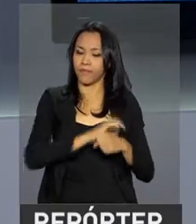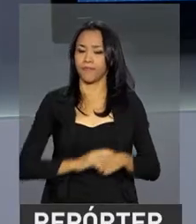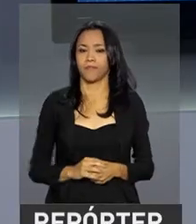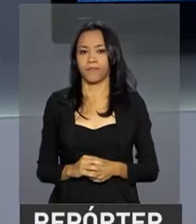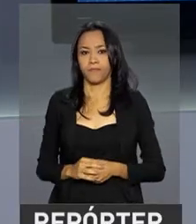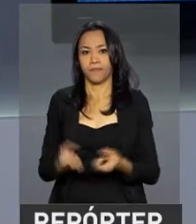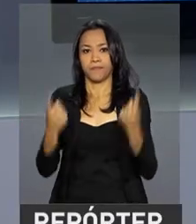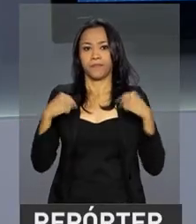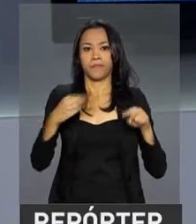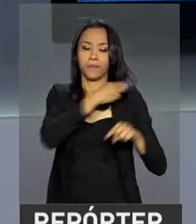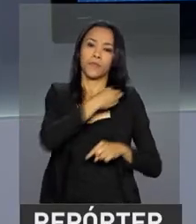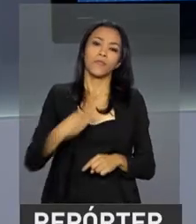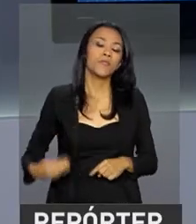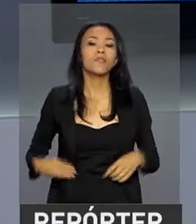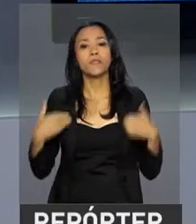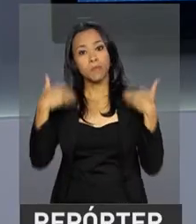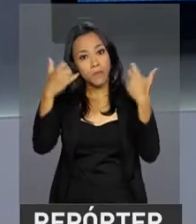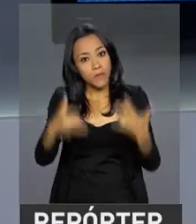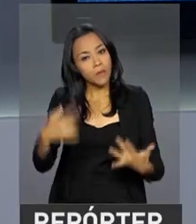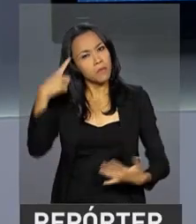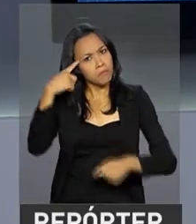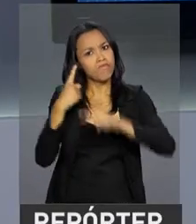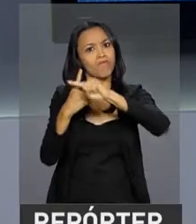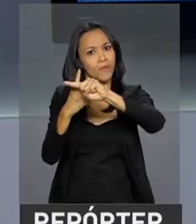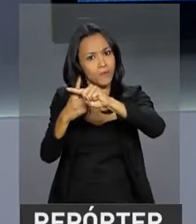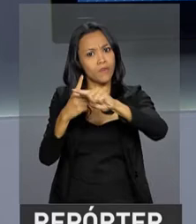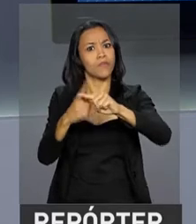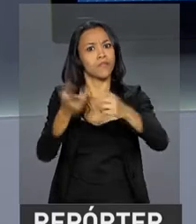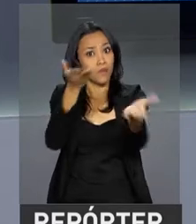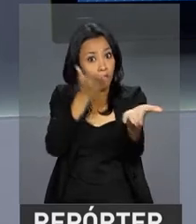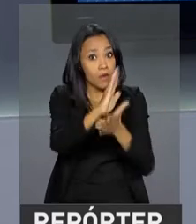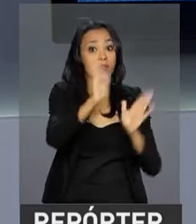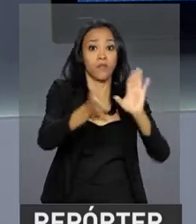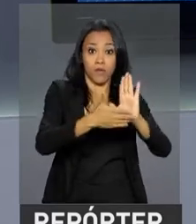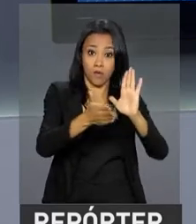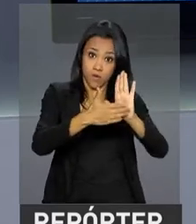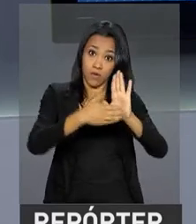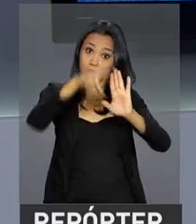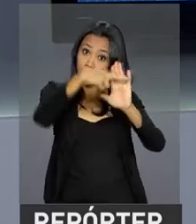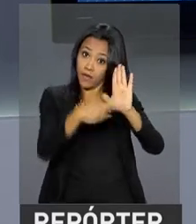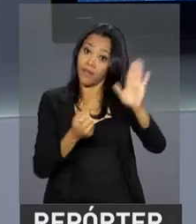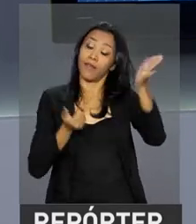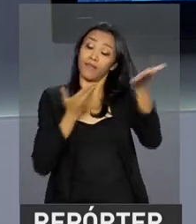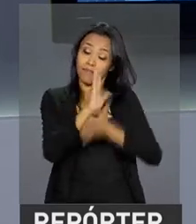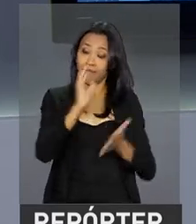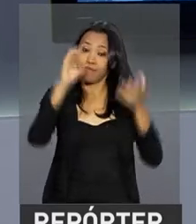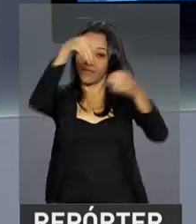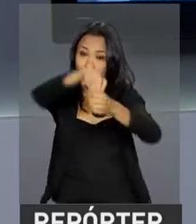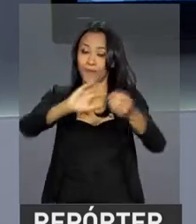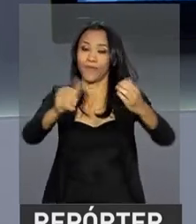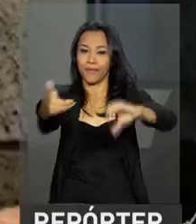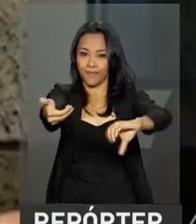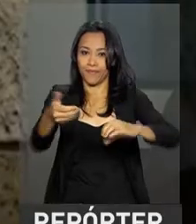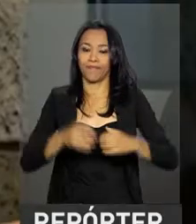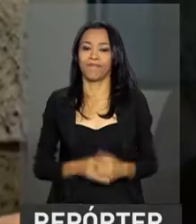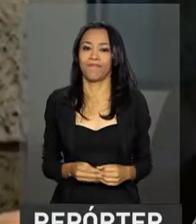meirelles disse que está otimista em relação à aprovação da reforma da previdência pelo congresso nacional